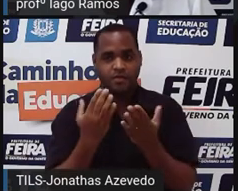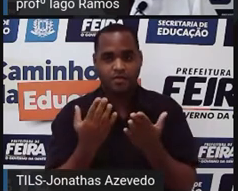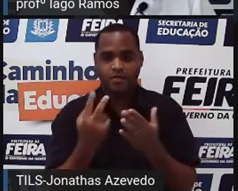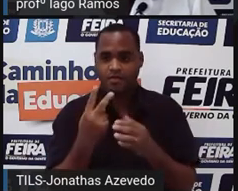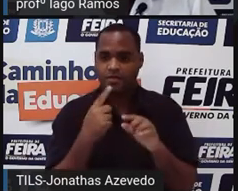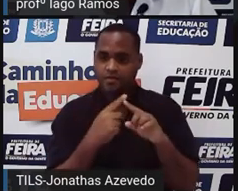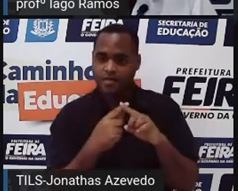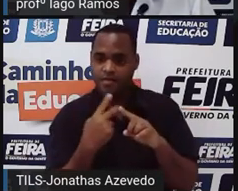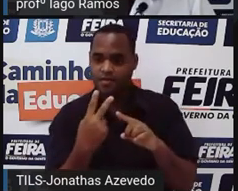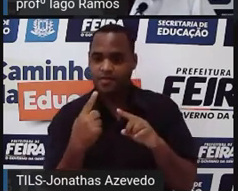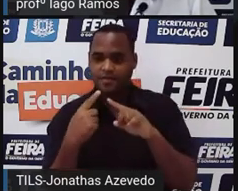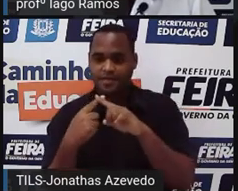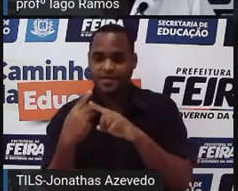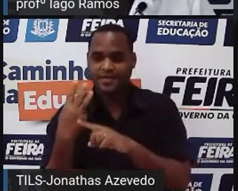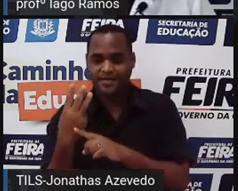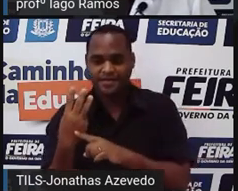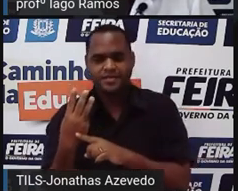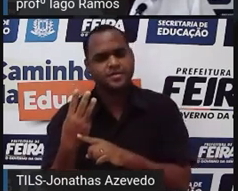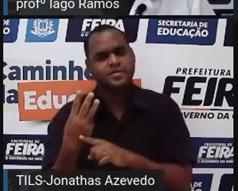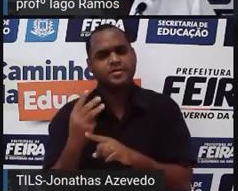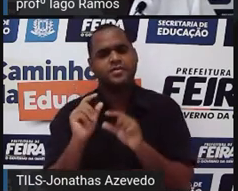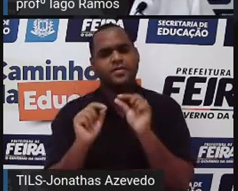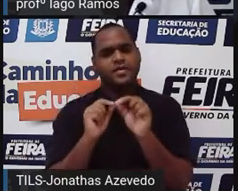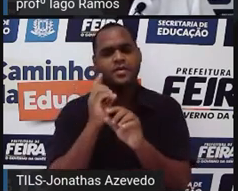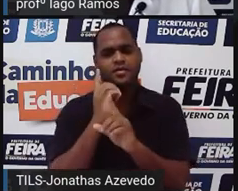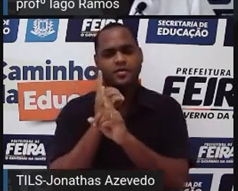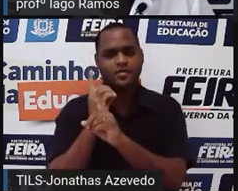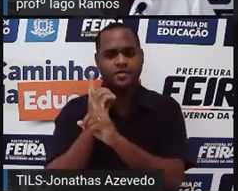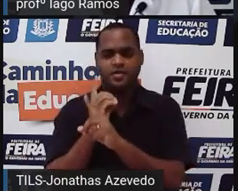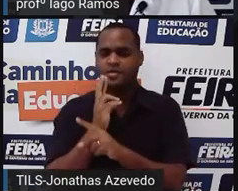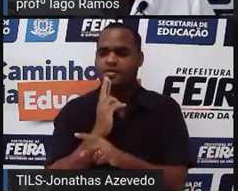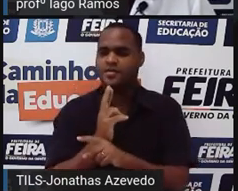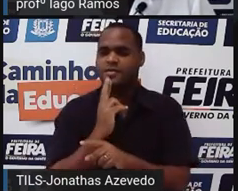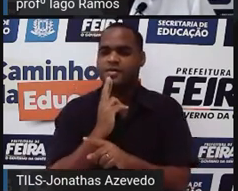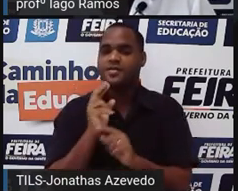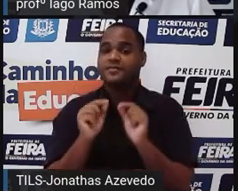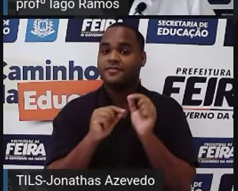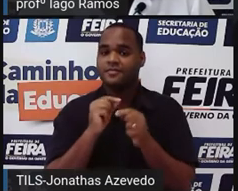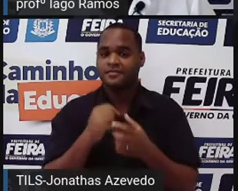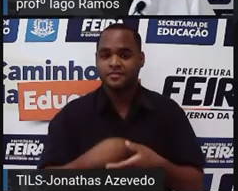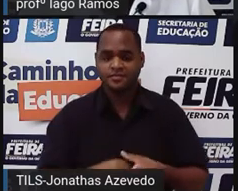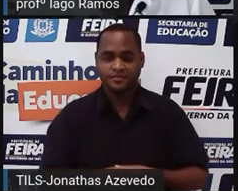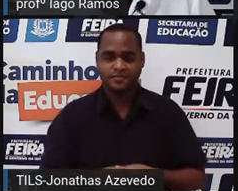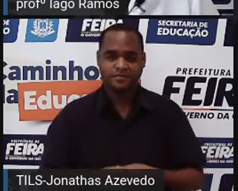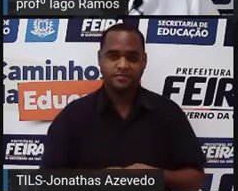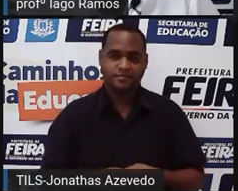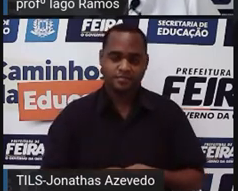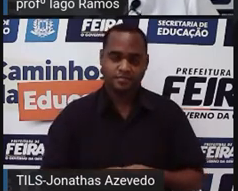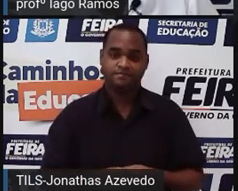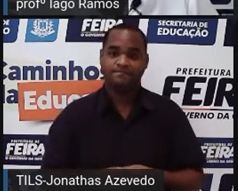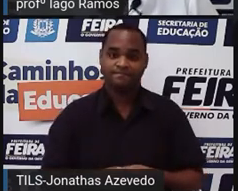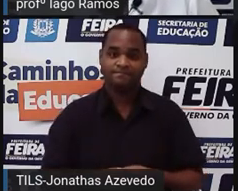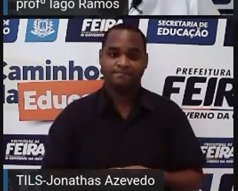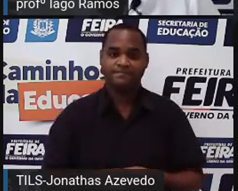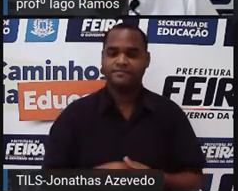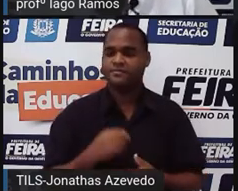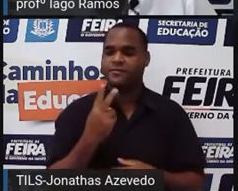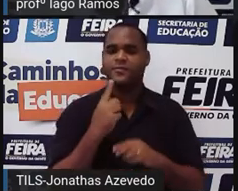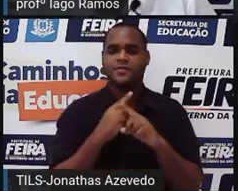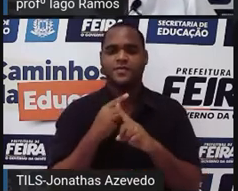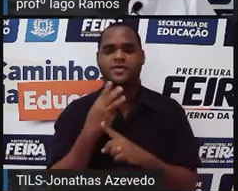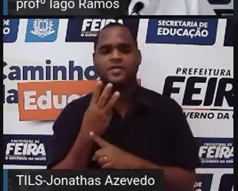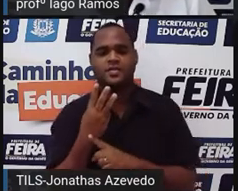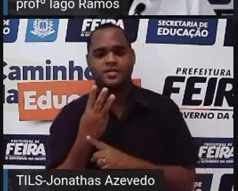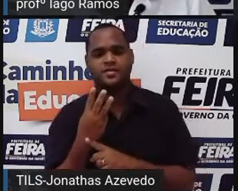e 2 vezes 3, se eu encontrar o resultado disso, olha o que é que vai acontecer. 2 vezes